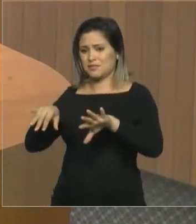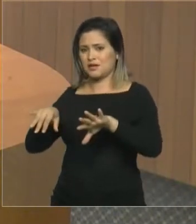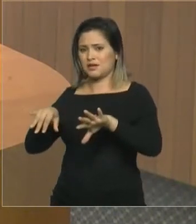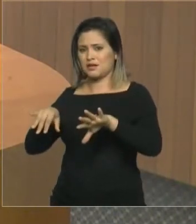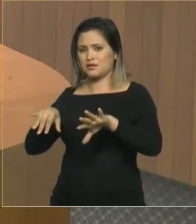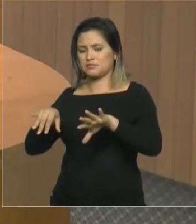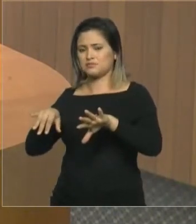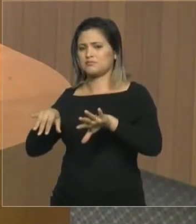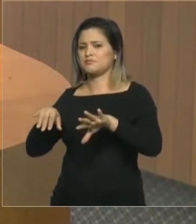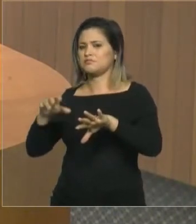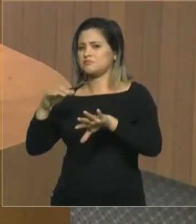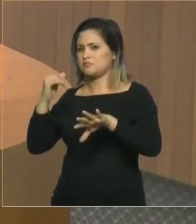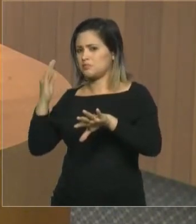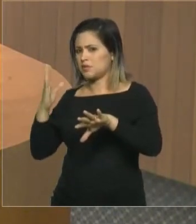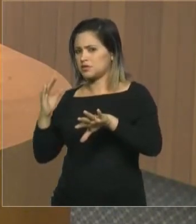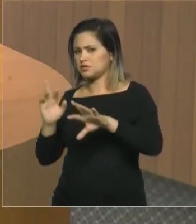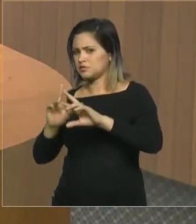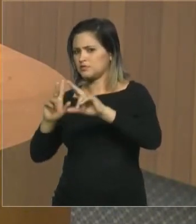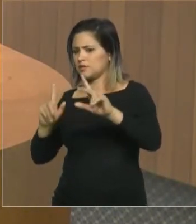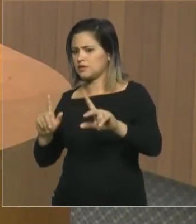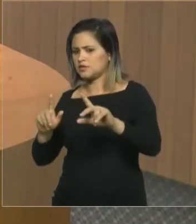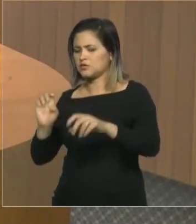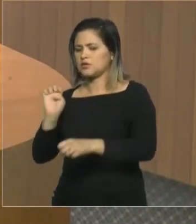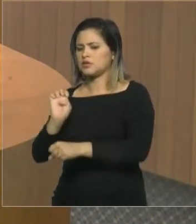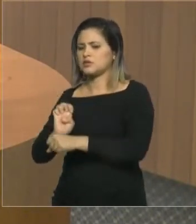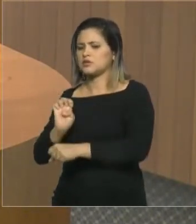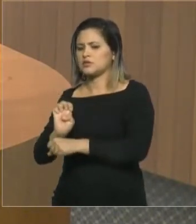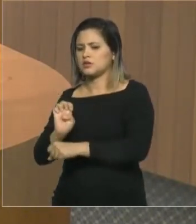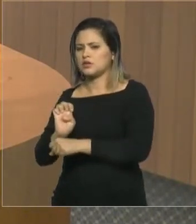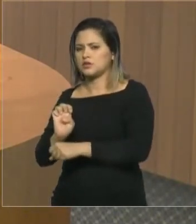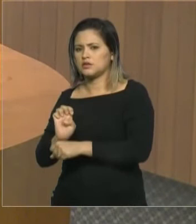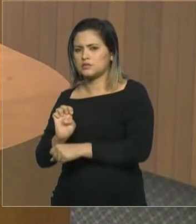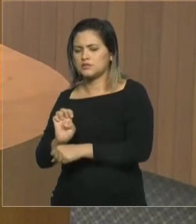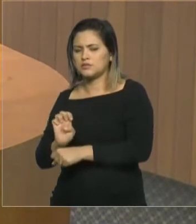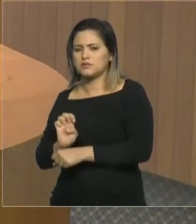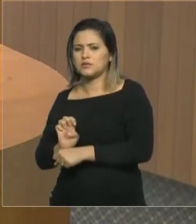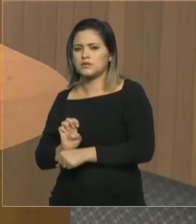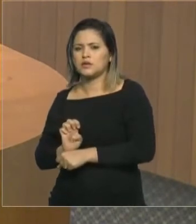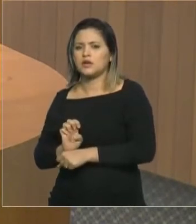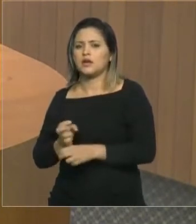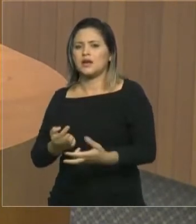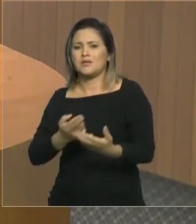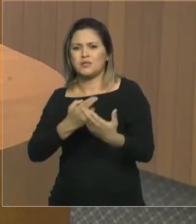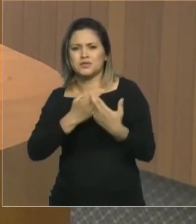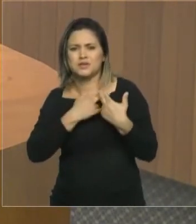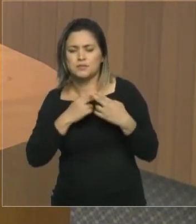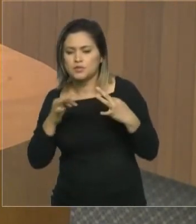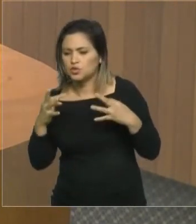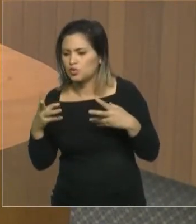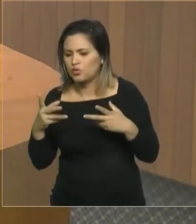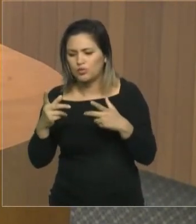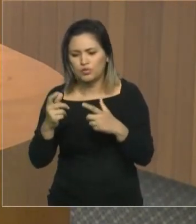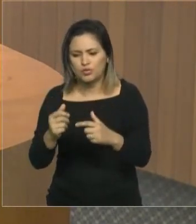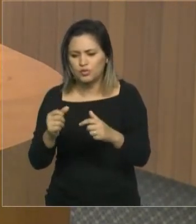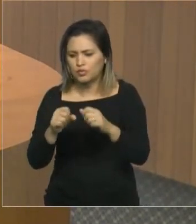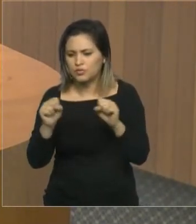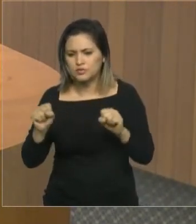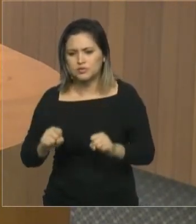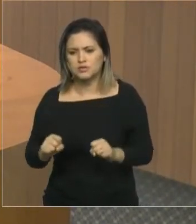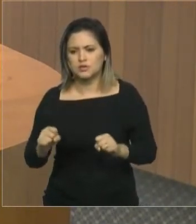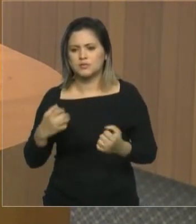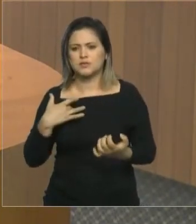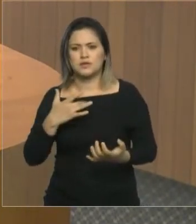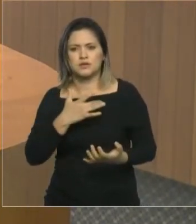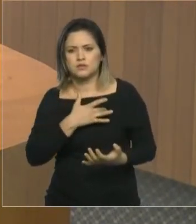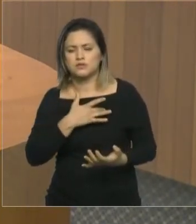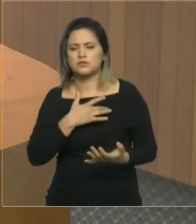Estado cuidava da baixa, da média, da alta complexidade, que hoje o governador Flávio Dino tem esta herança na mão e,